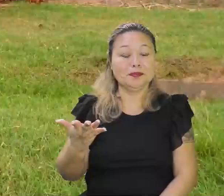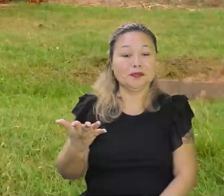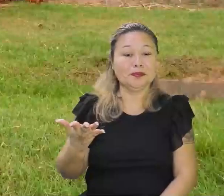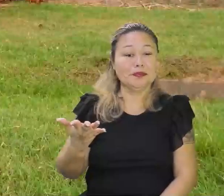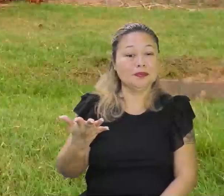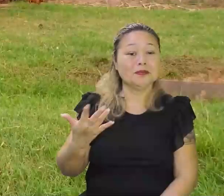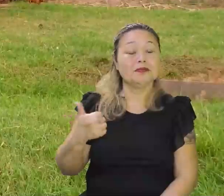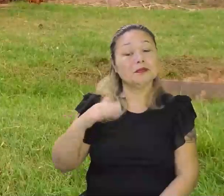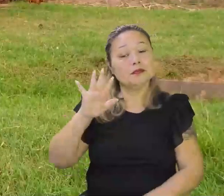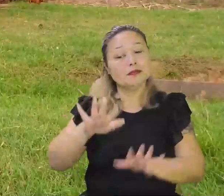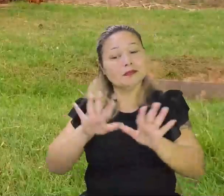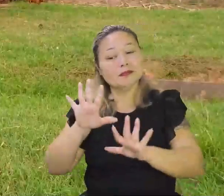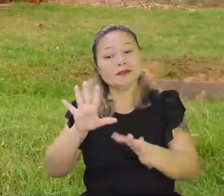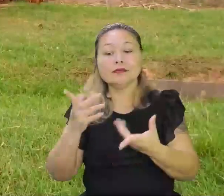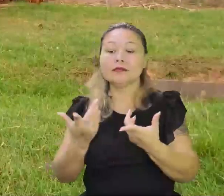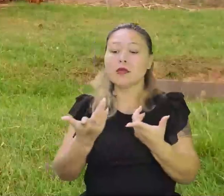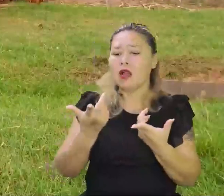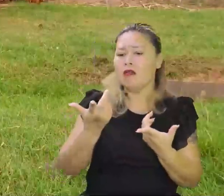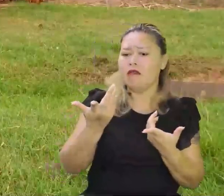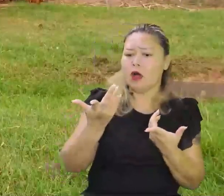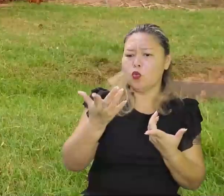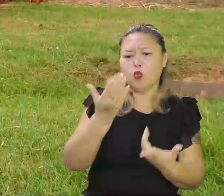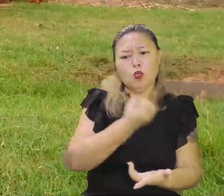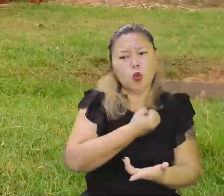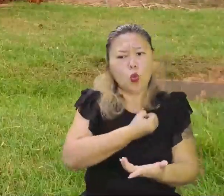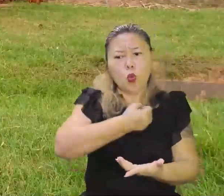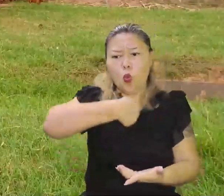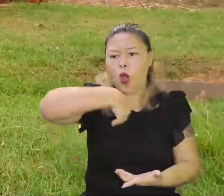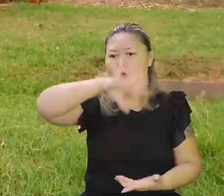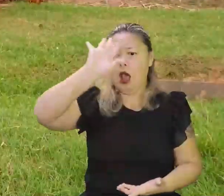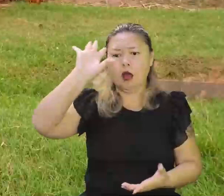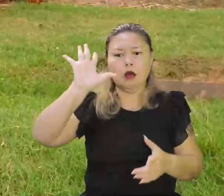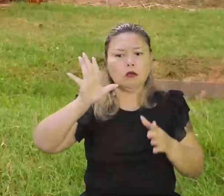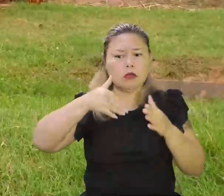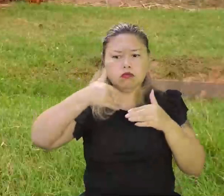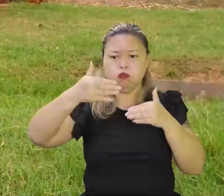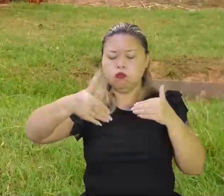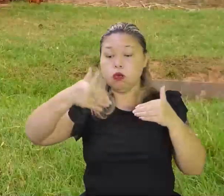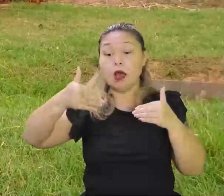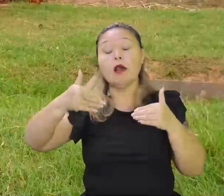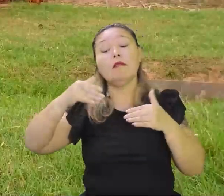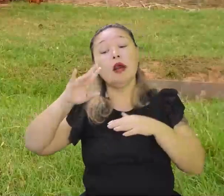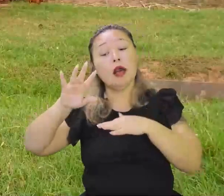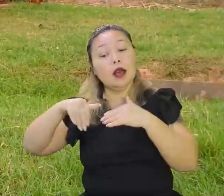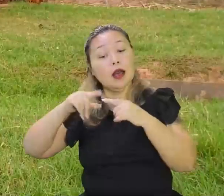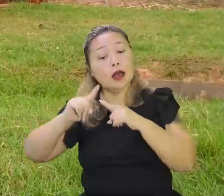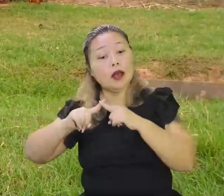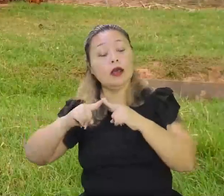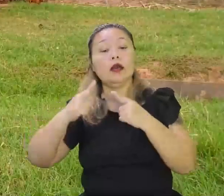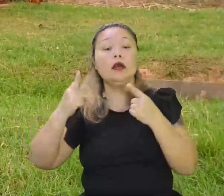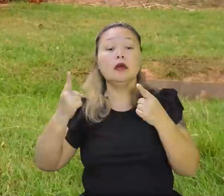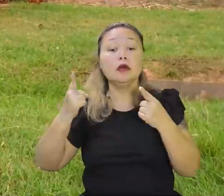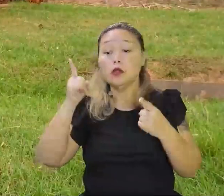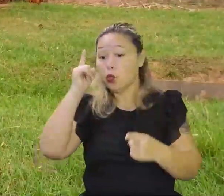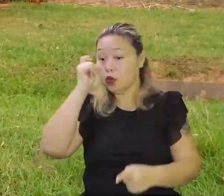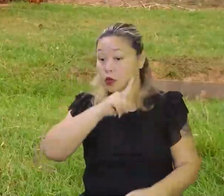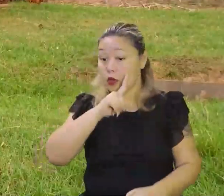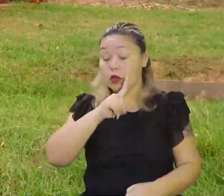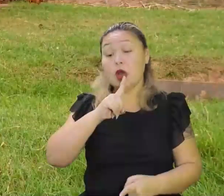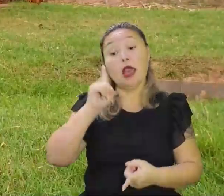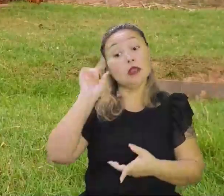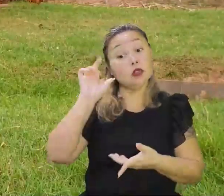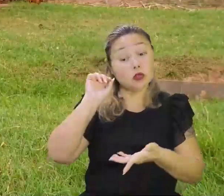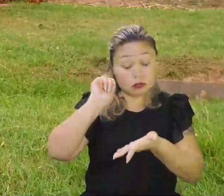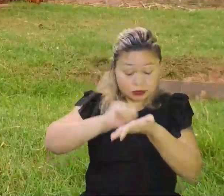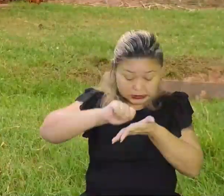às vezes com valores altos, né? Então, assim, são números grandes, mas que de toda forma, que nem a gente sempre fala, não é difícil, é um pouco